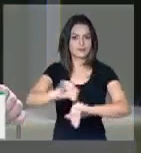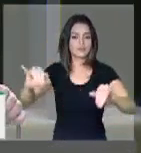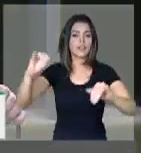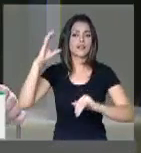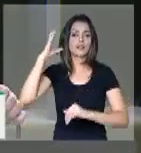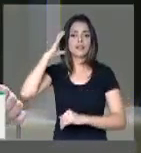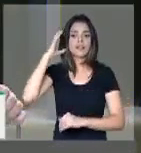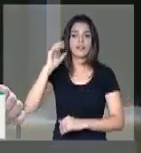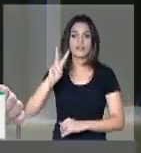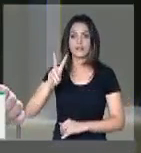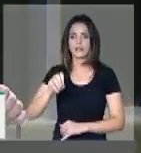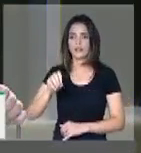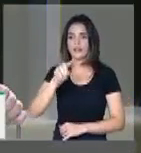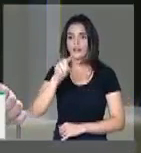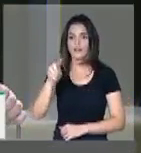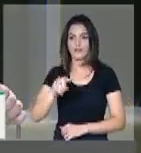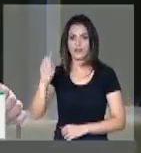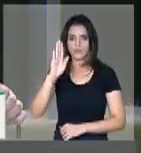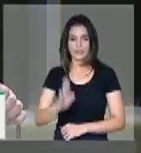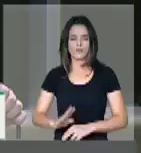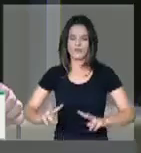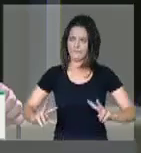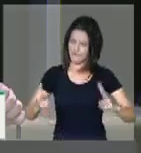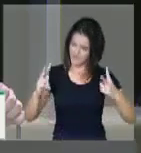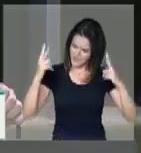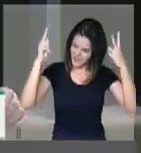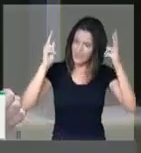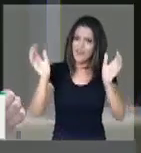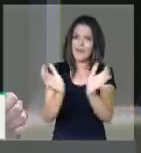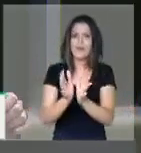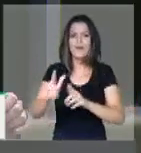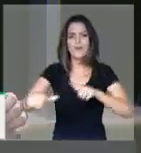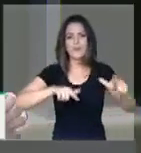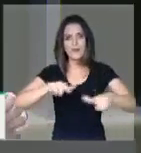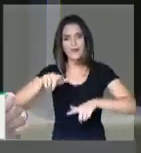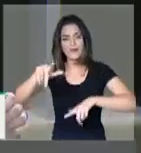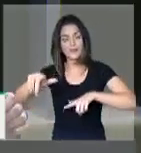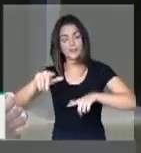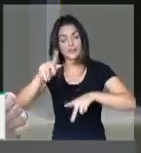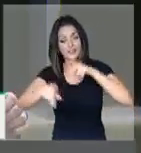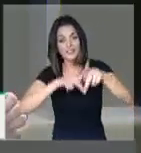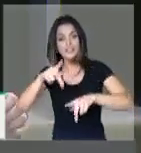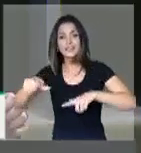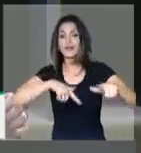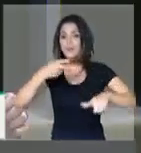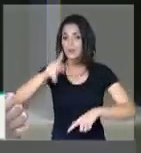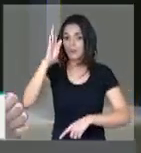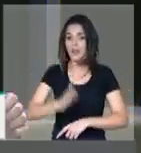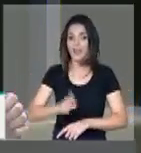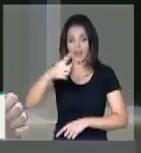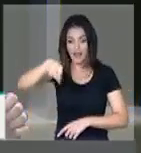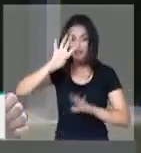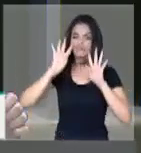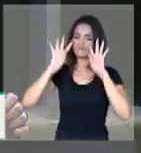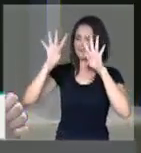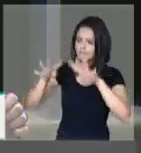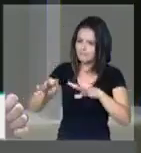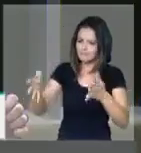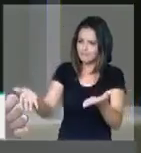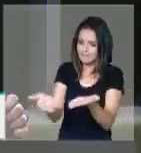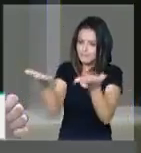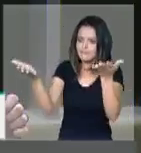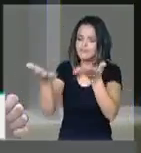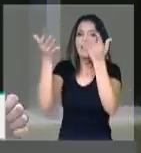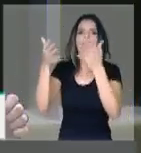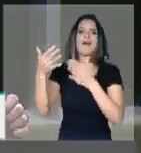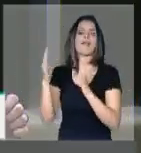fala na Voz do Brasil. Viva a classe trabalhadora do Brasil! A eles, toda a nossa atenção, todo o nosso respeito,